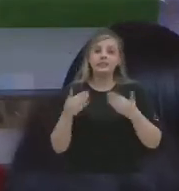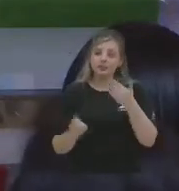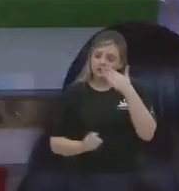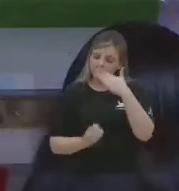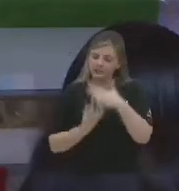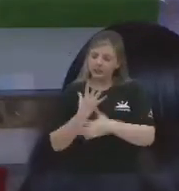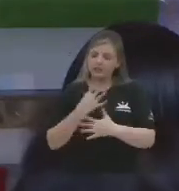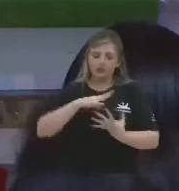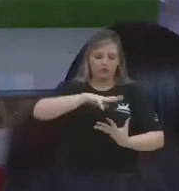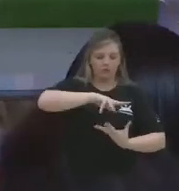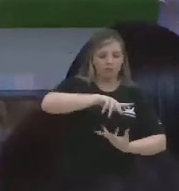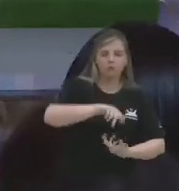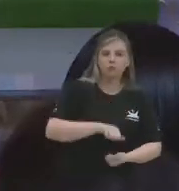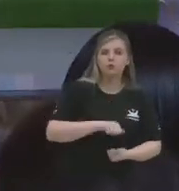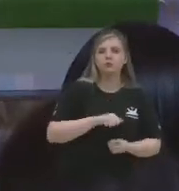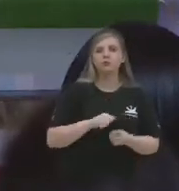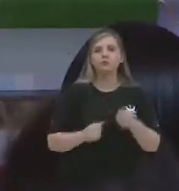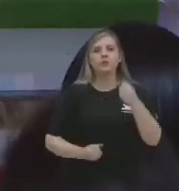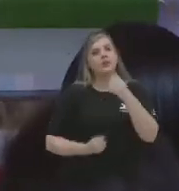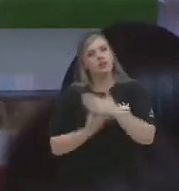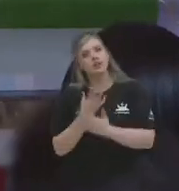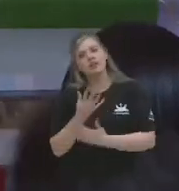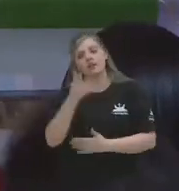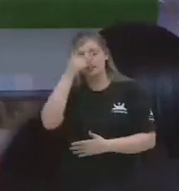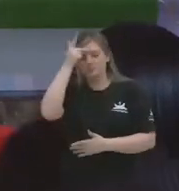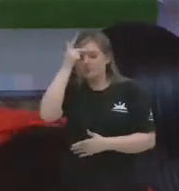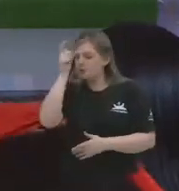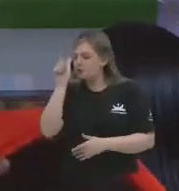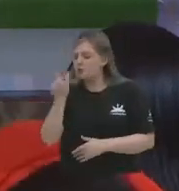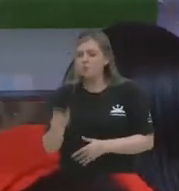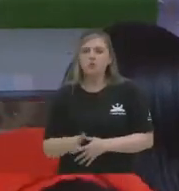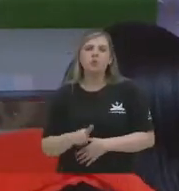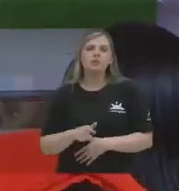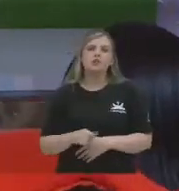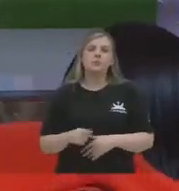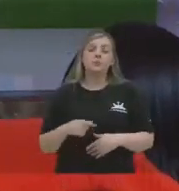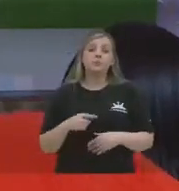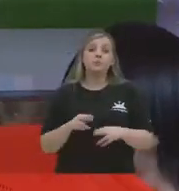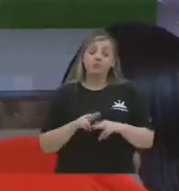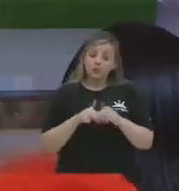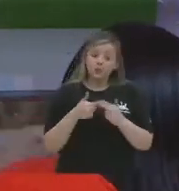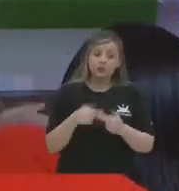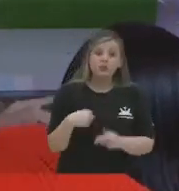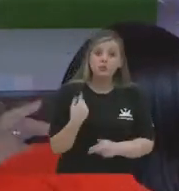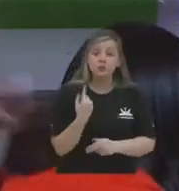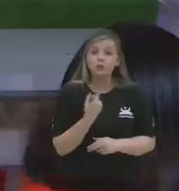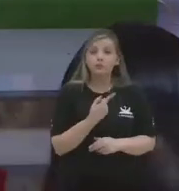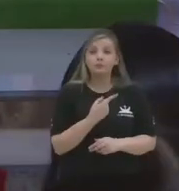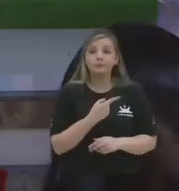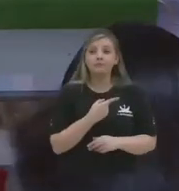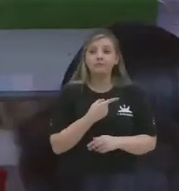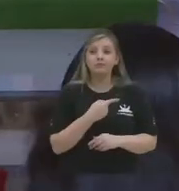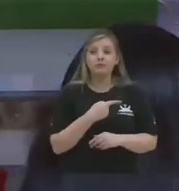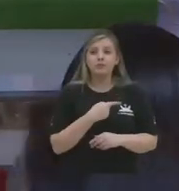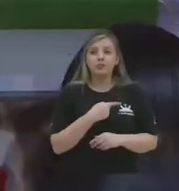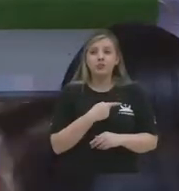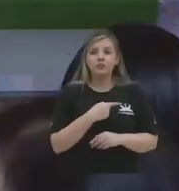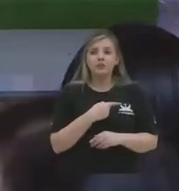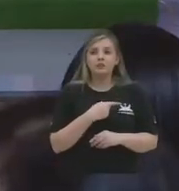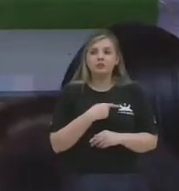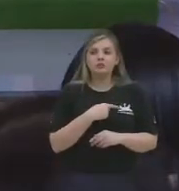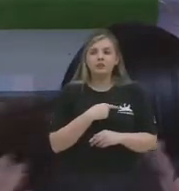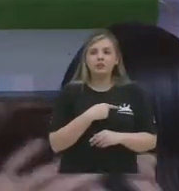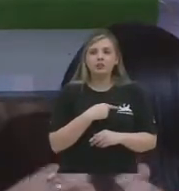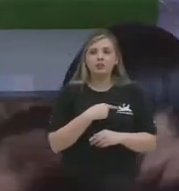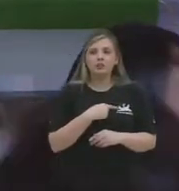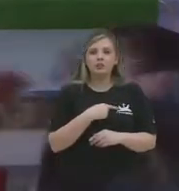mundo, cria o ser humano. Por isso nós, de alguma forma, saímos do